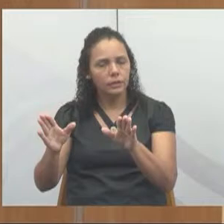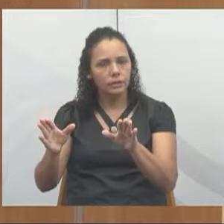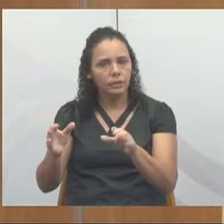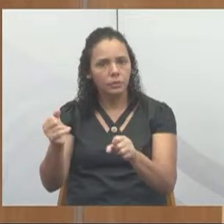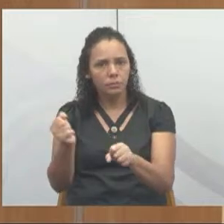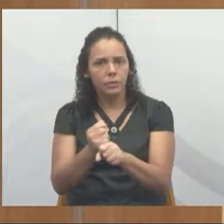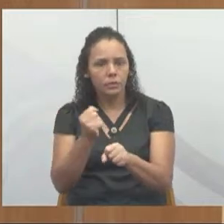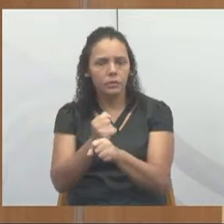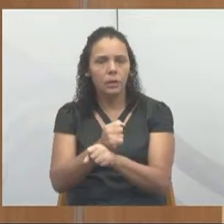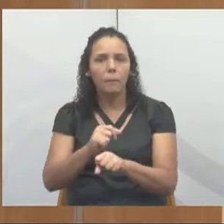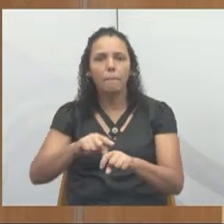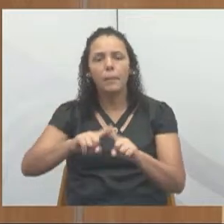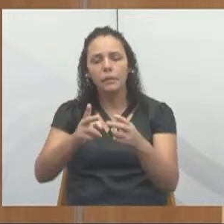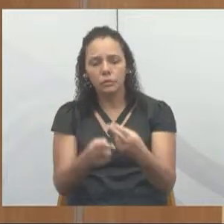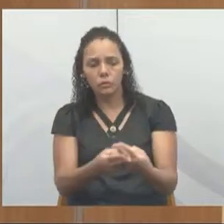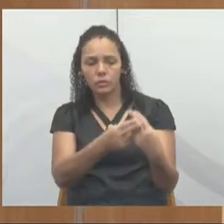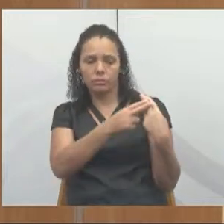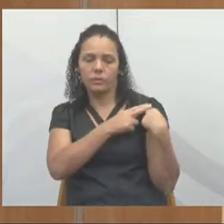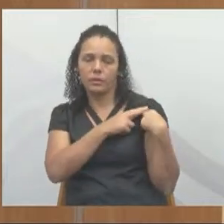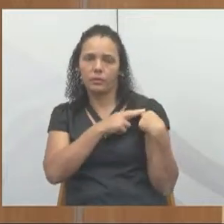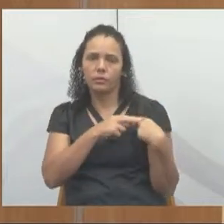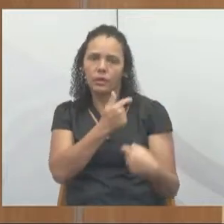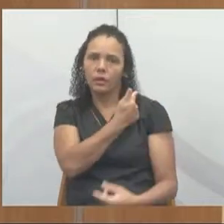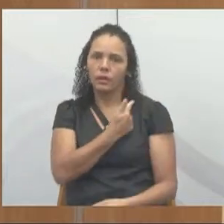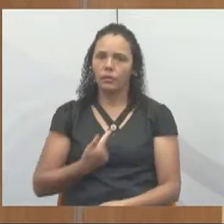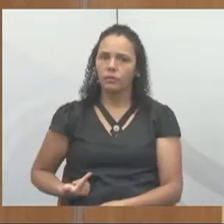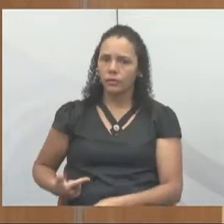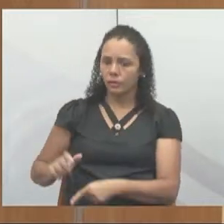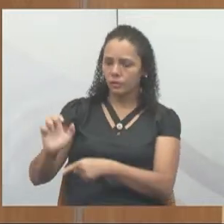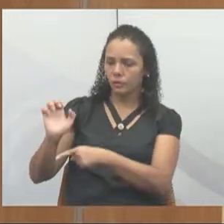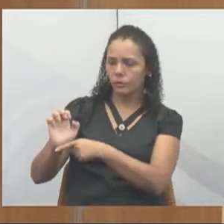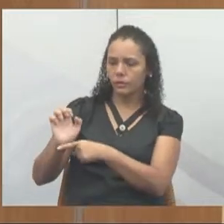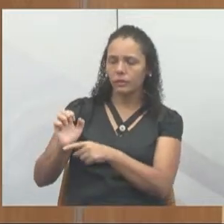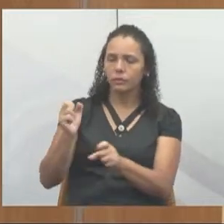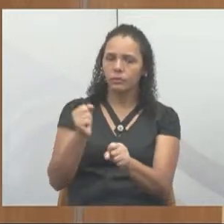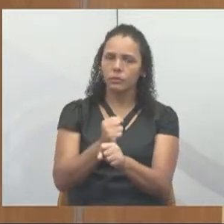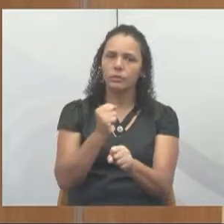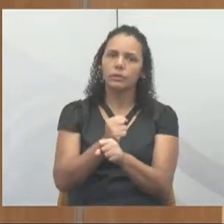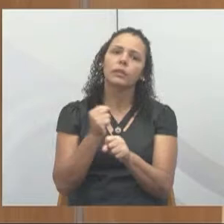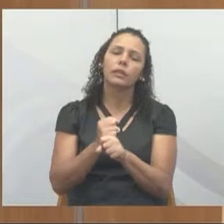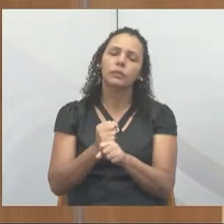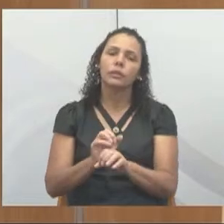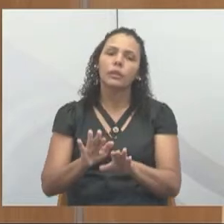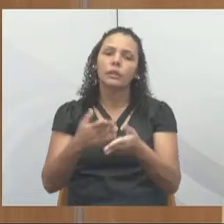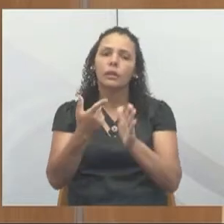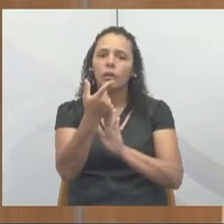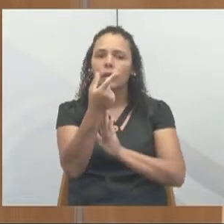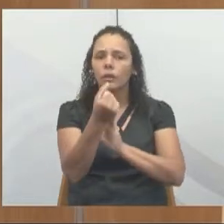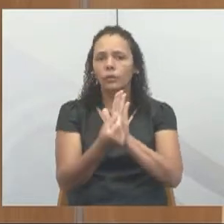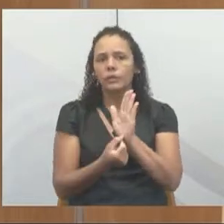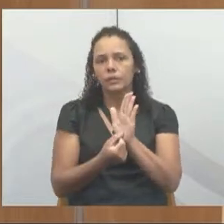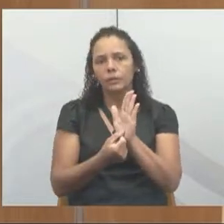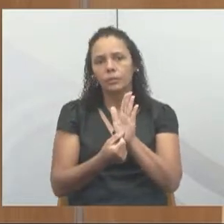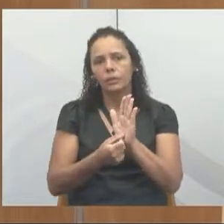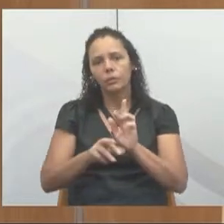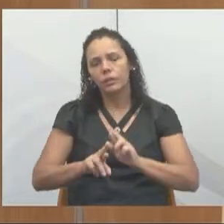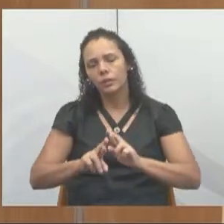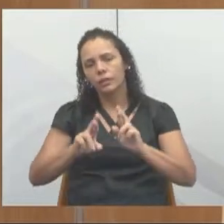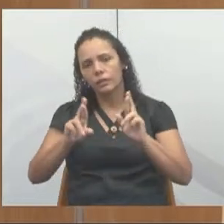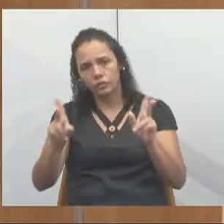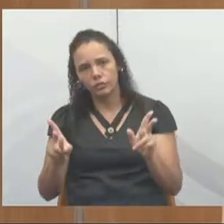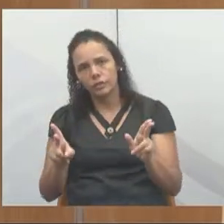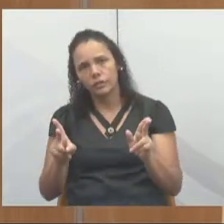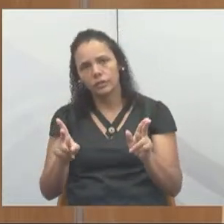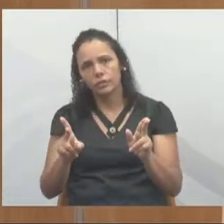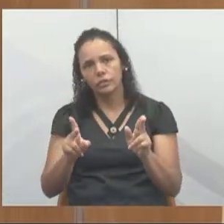feita pelo governo do estado. Então essa obra ela entra no orçamento do CDHU do governo do estado.